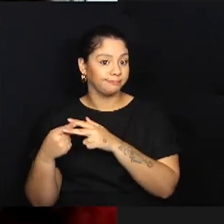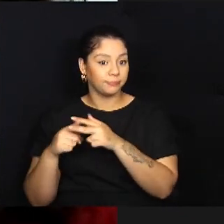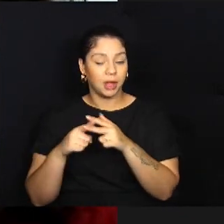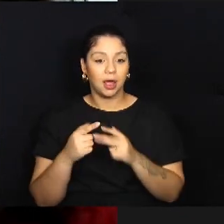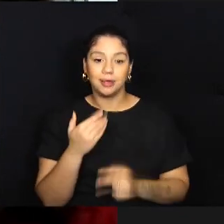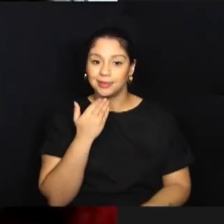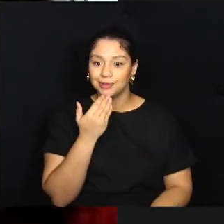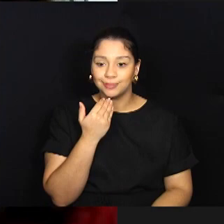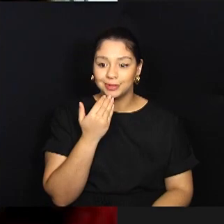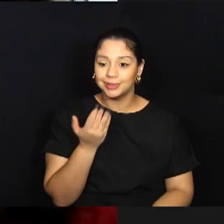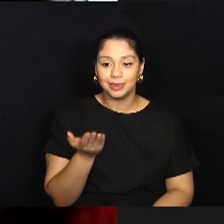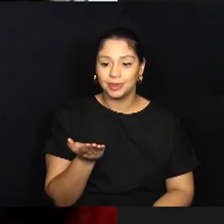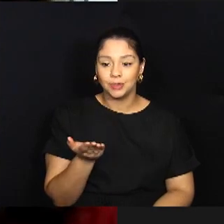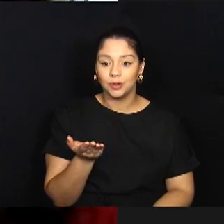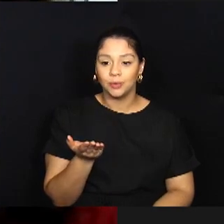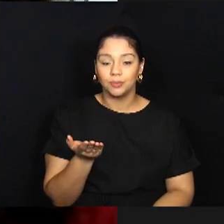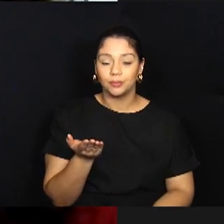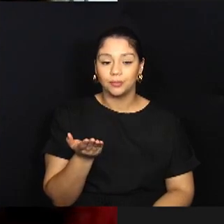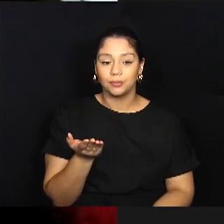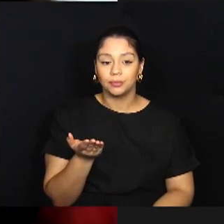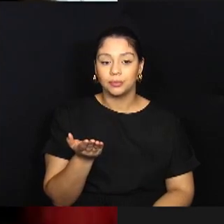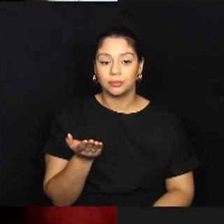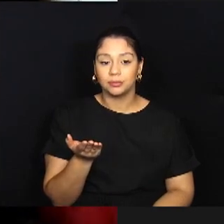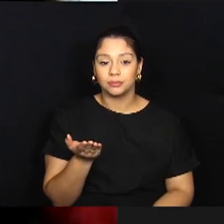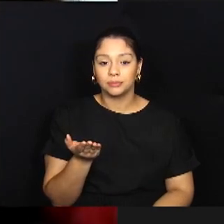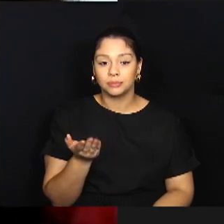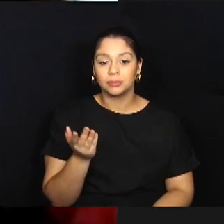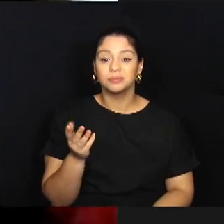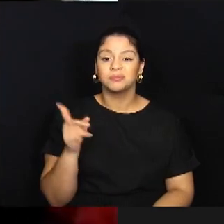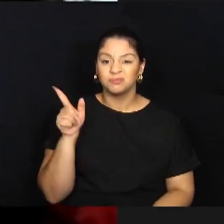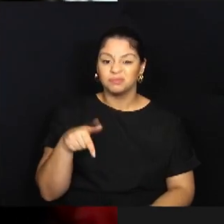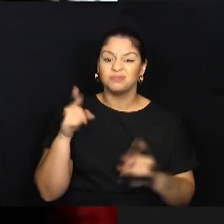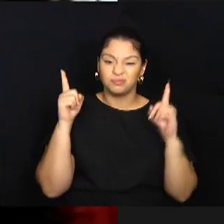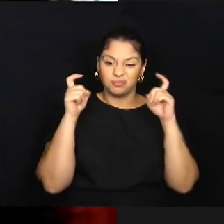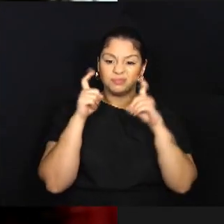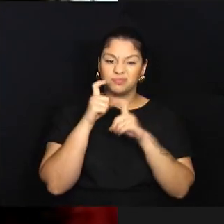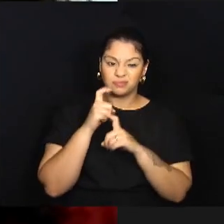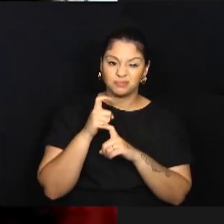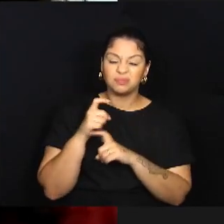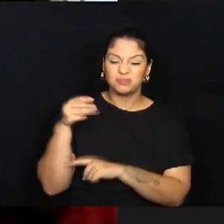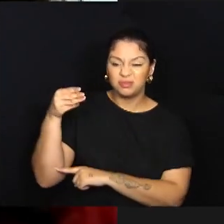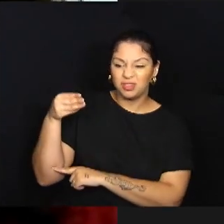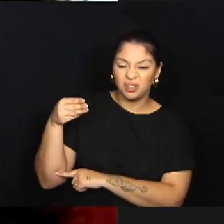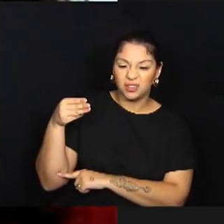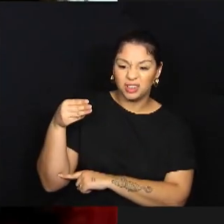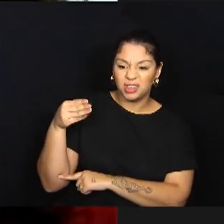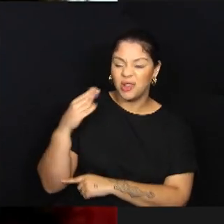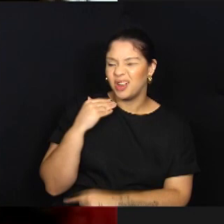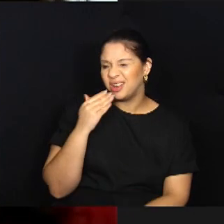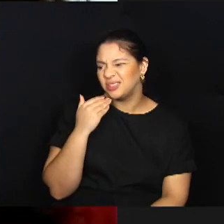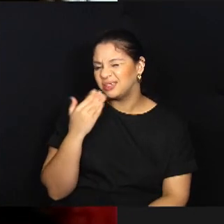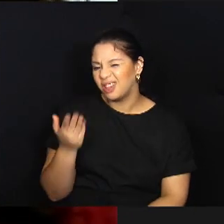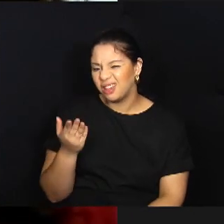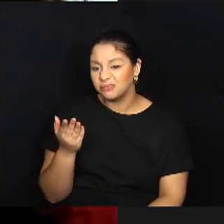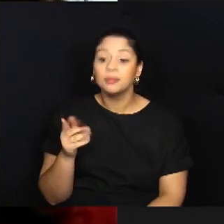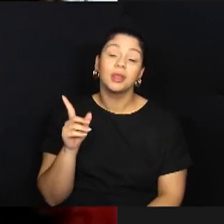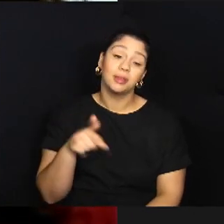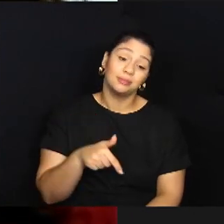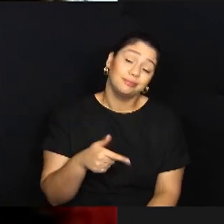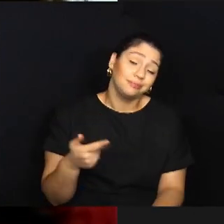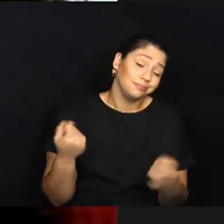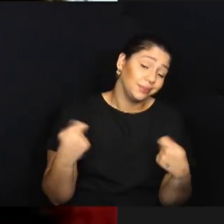legal, mas vamos passar a noite num motel, que o colchão era duro pra caramba, né, desajeitado. Tudo bem, isso faz parte para a gente,